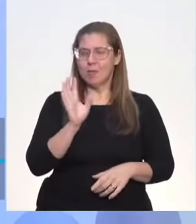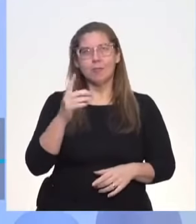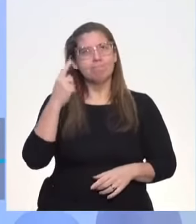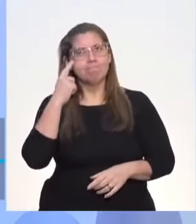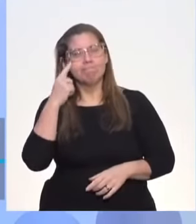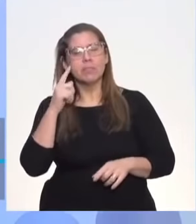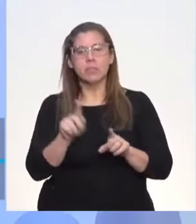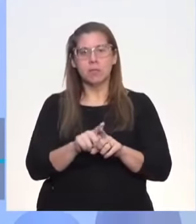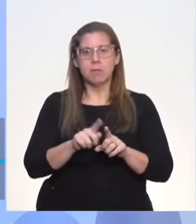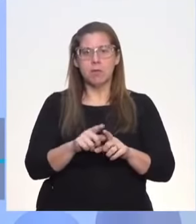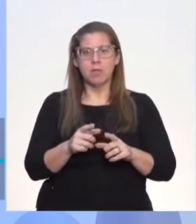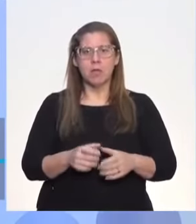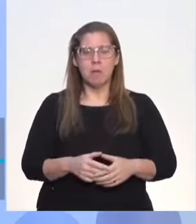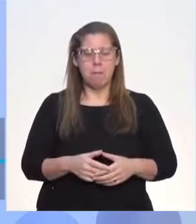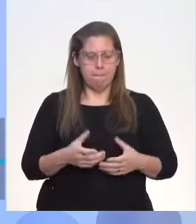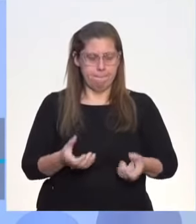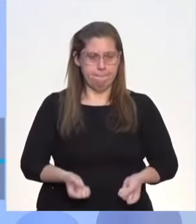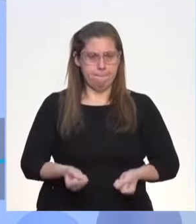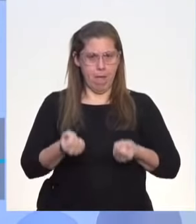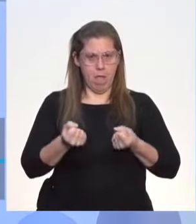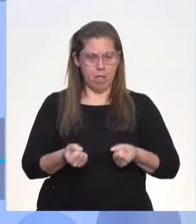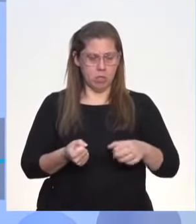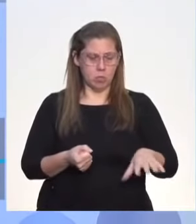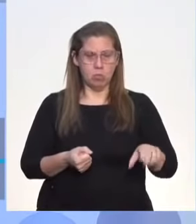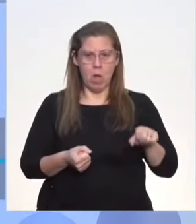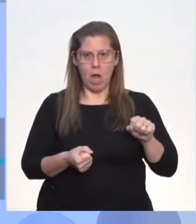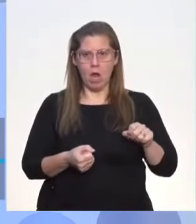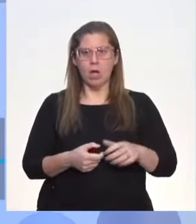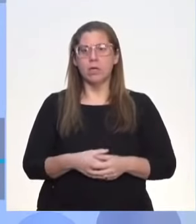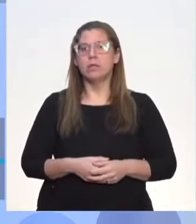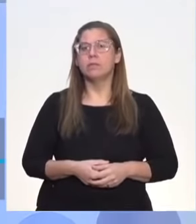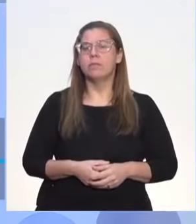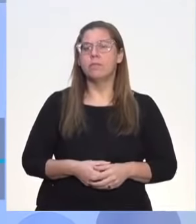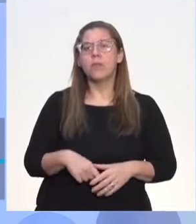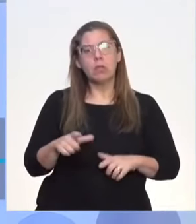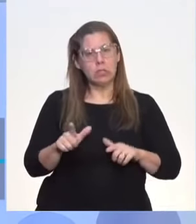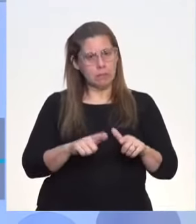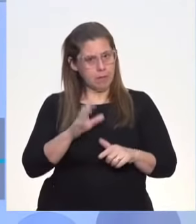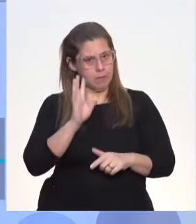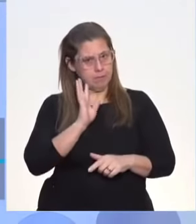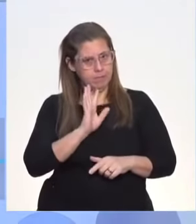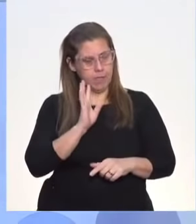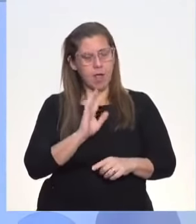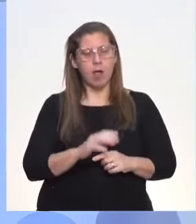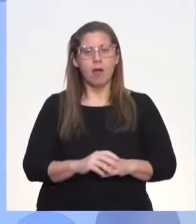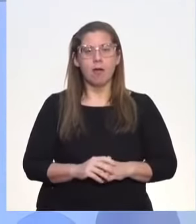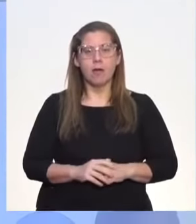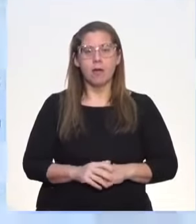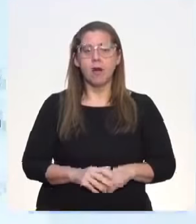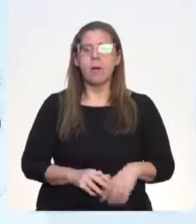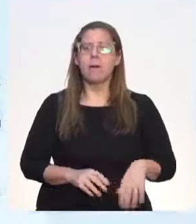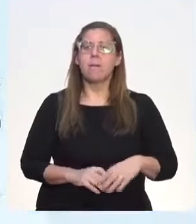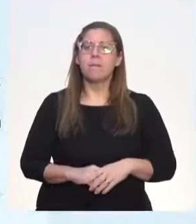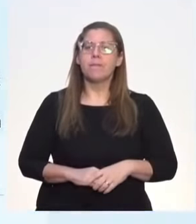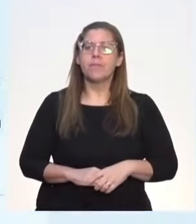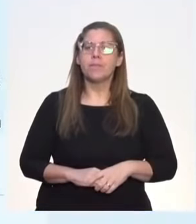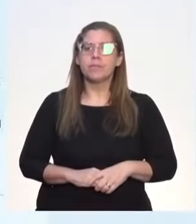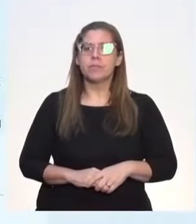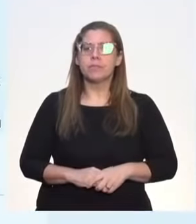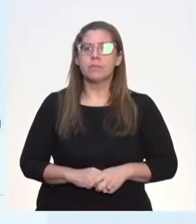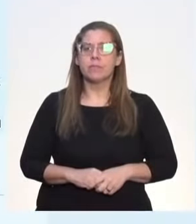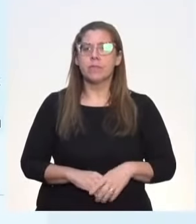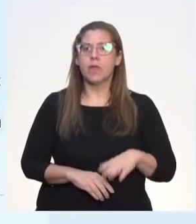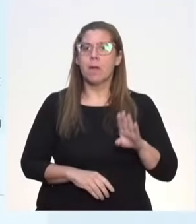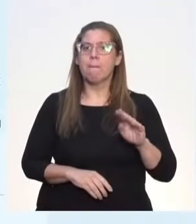associar também essa coisa de levar carga e tal que faz um trabalho que seria muito difícil o homem que é o bate-estacas Taí na tela para